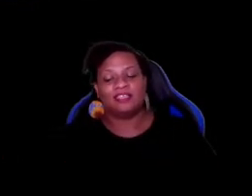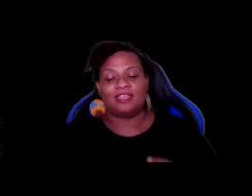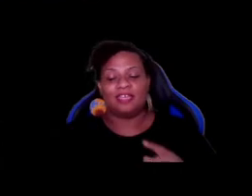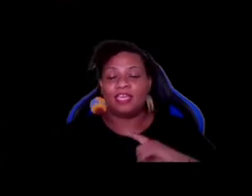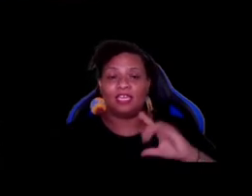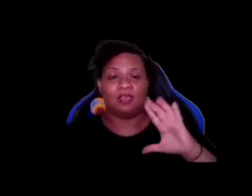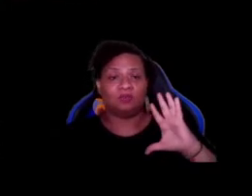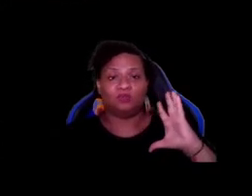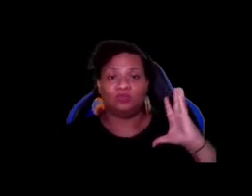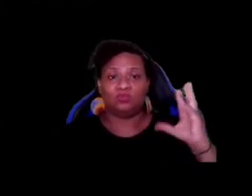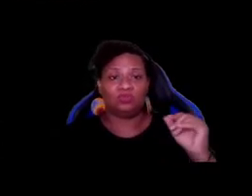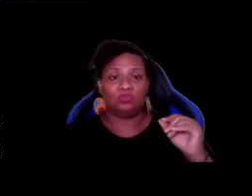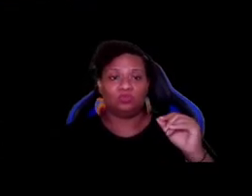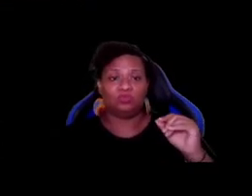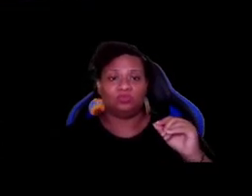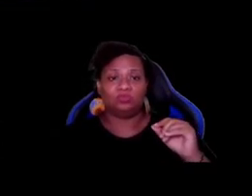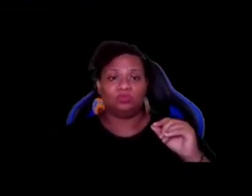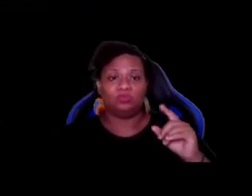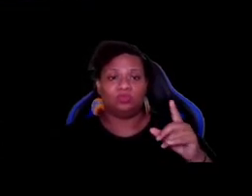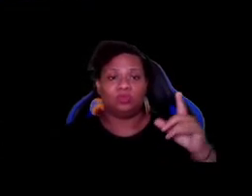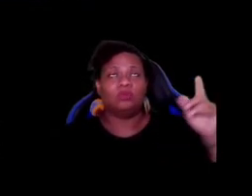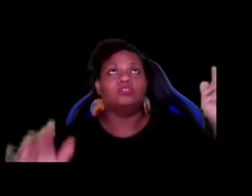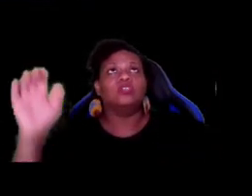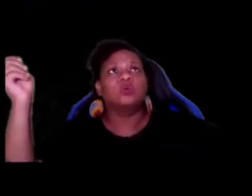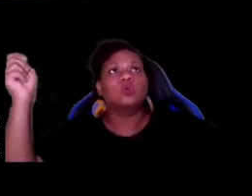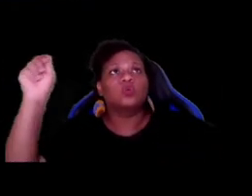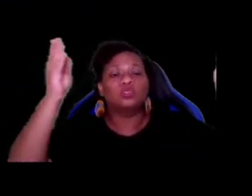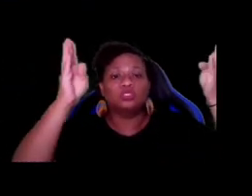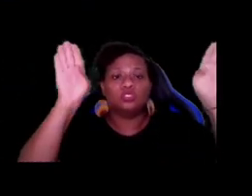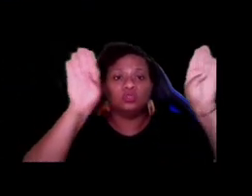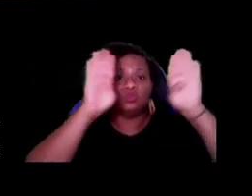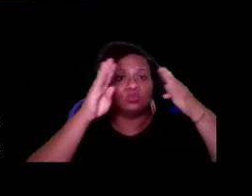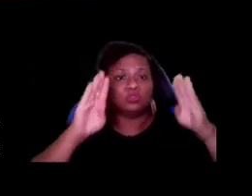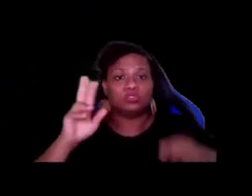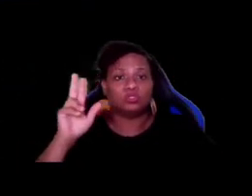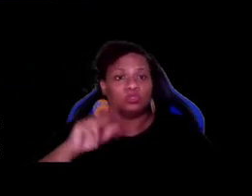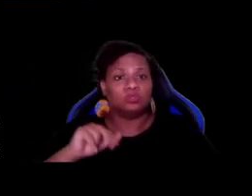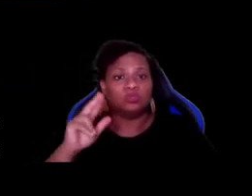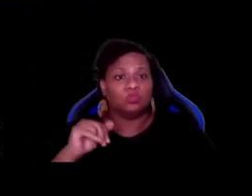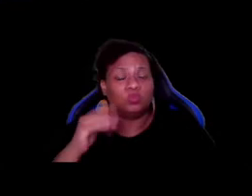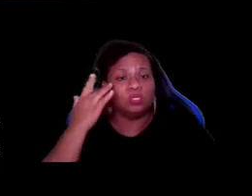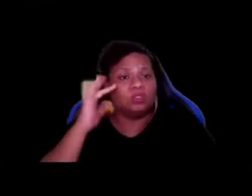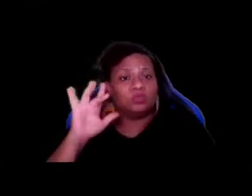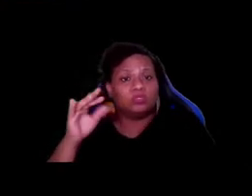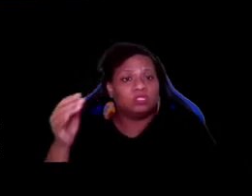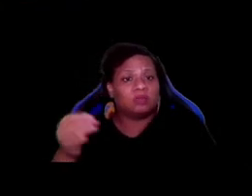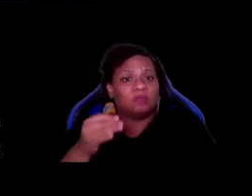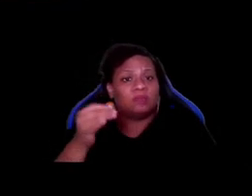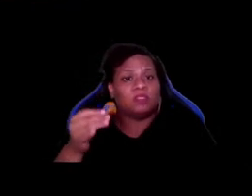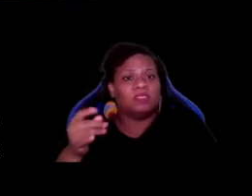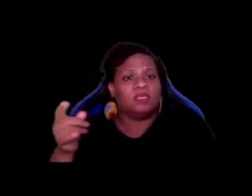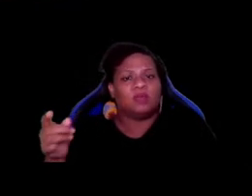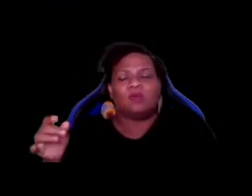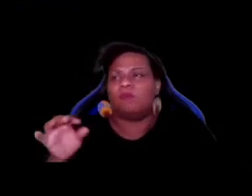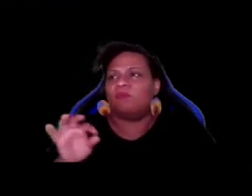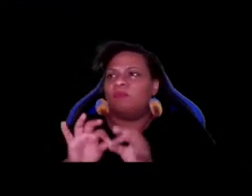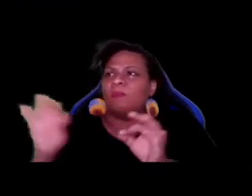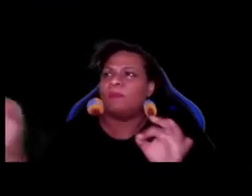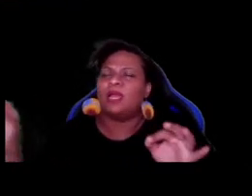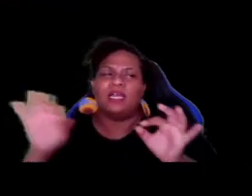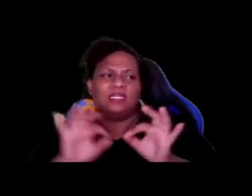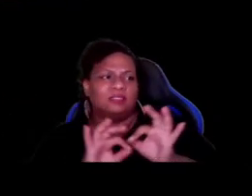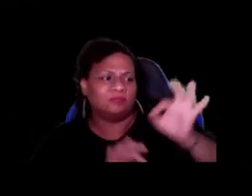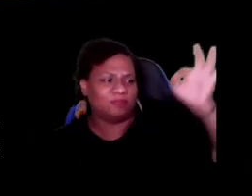de tudo, né? Hoje eu estava botando a cortina, nunca tinha botado cortina, não sabia para que lado ia, em média daqui, em média de lá, e por